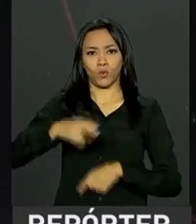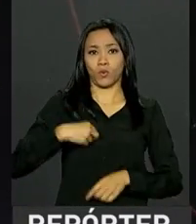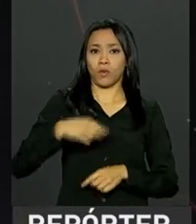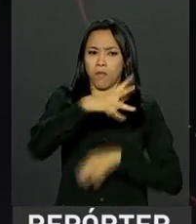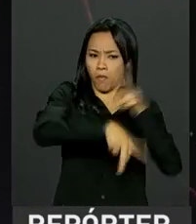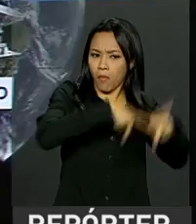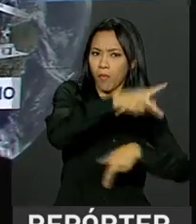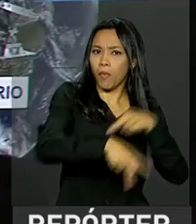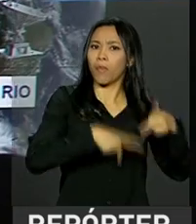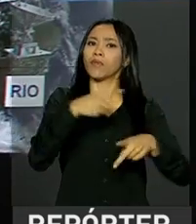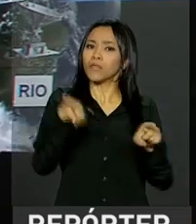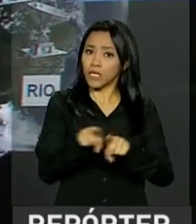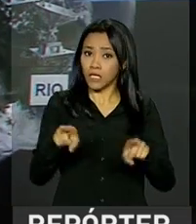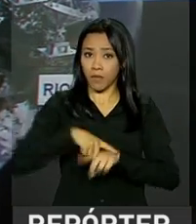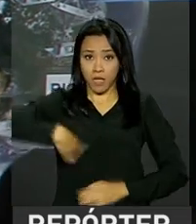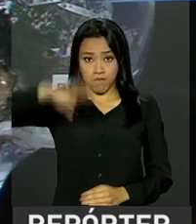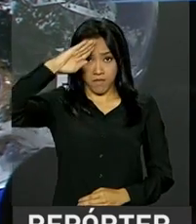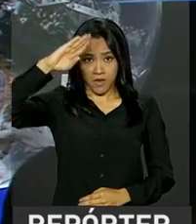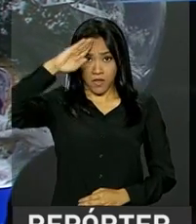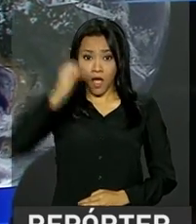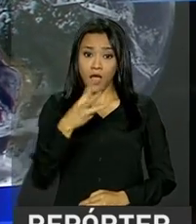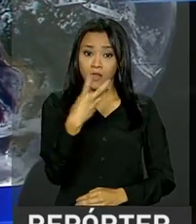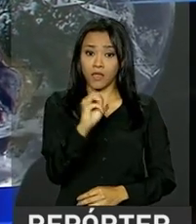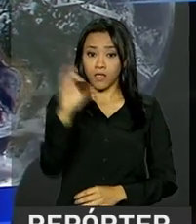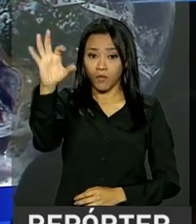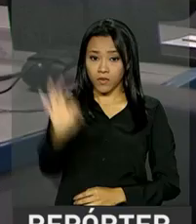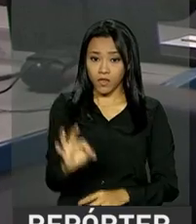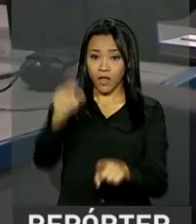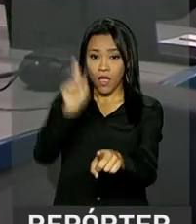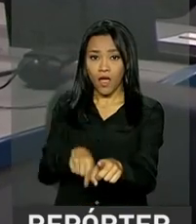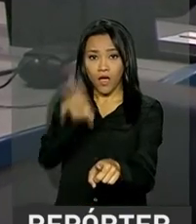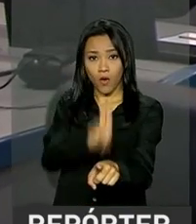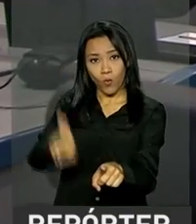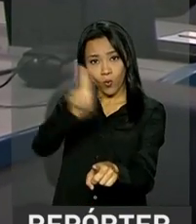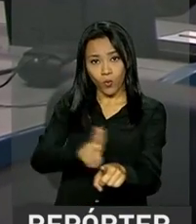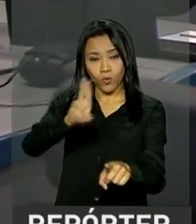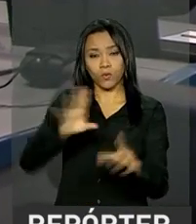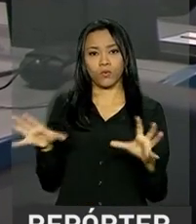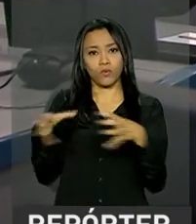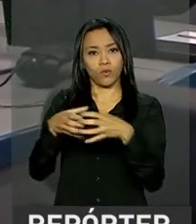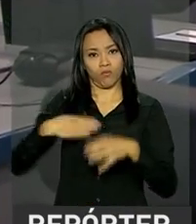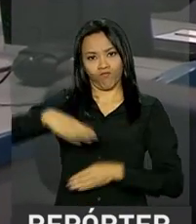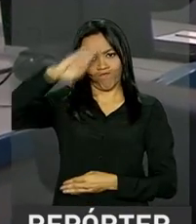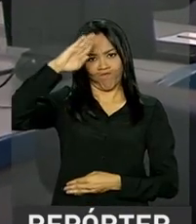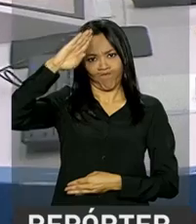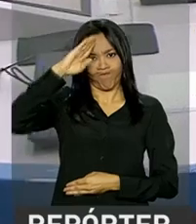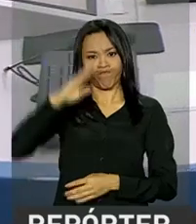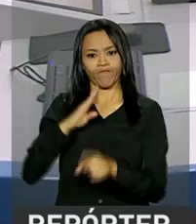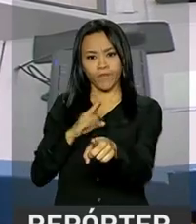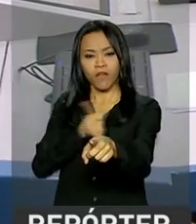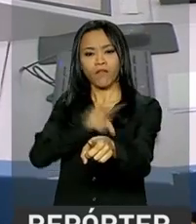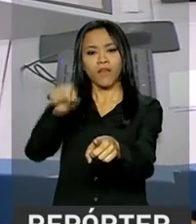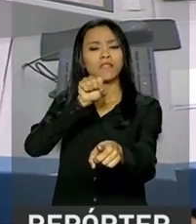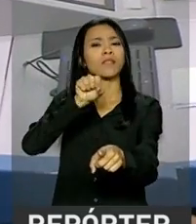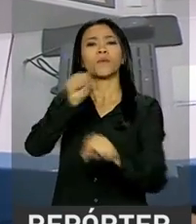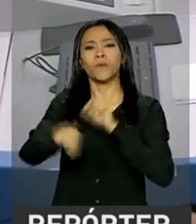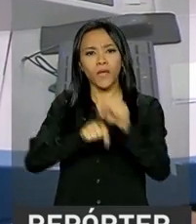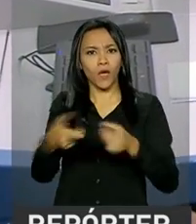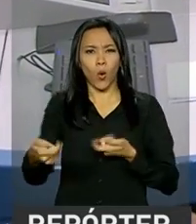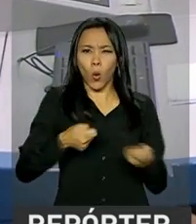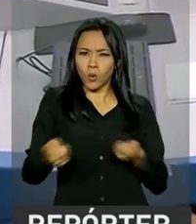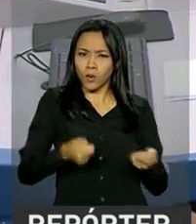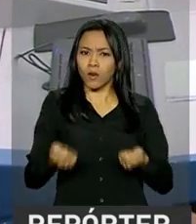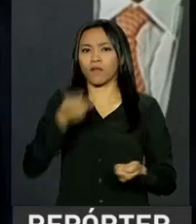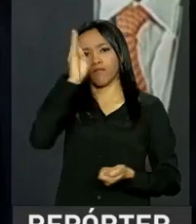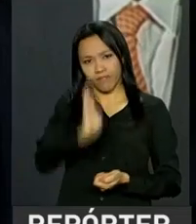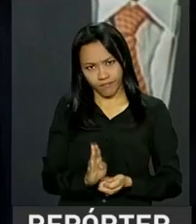30% da capacidade do equipamento será de uso exclusivo das Forças Armadas e a operação será totalmente controlada